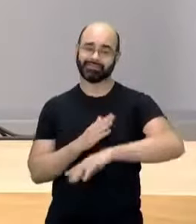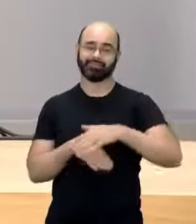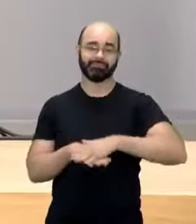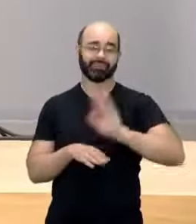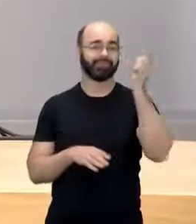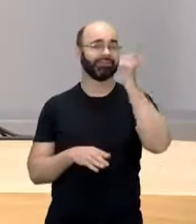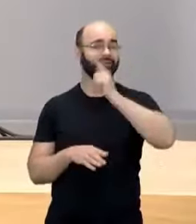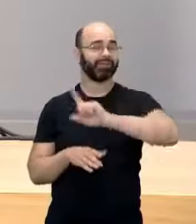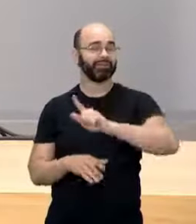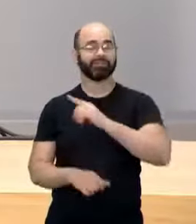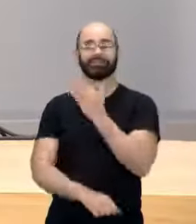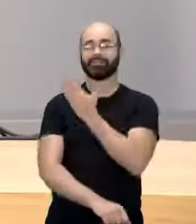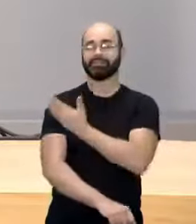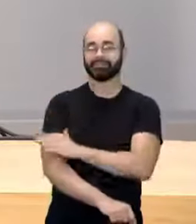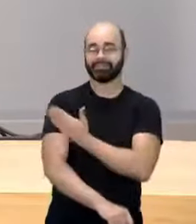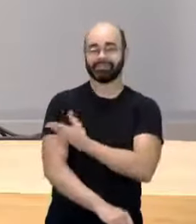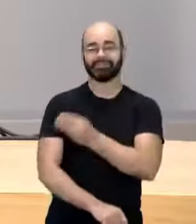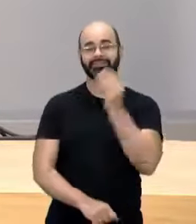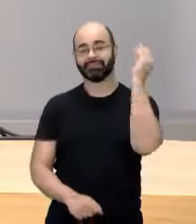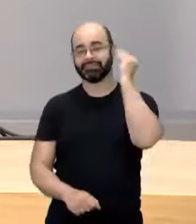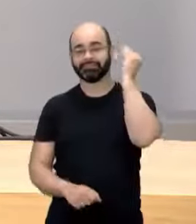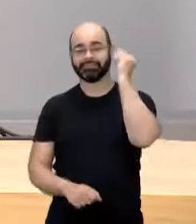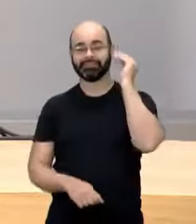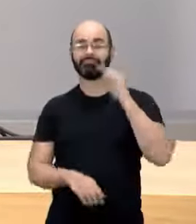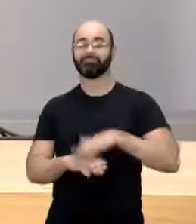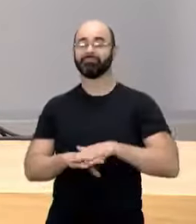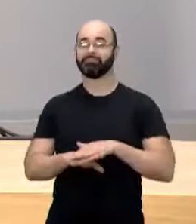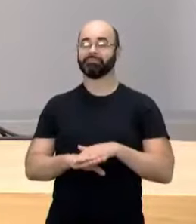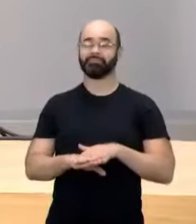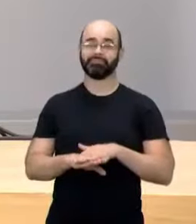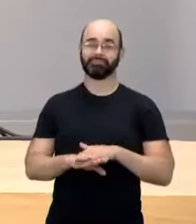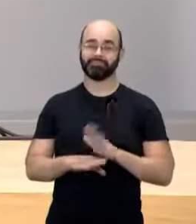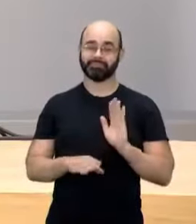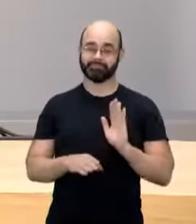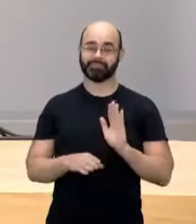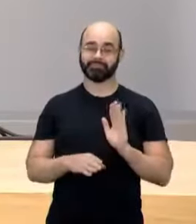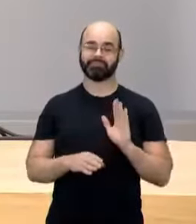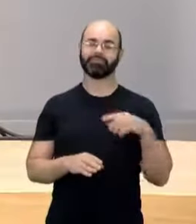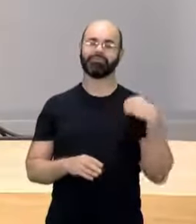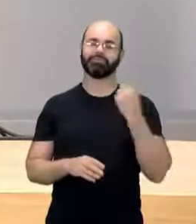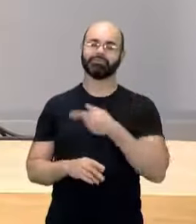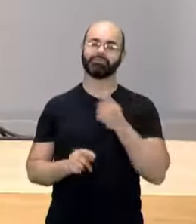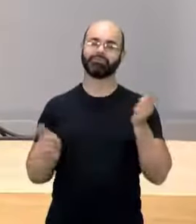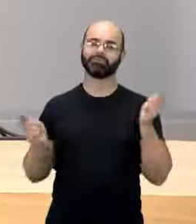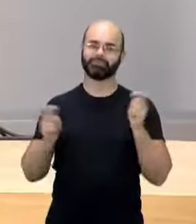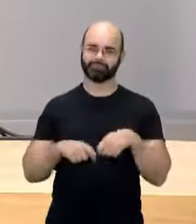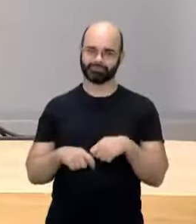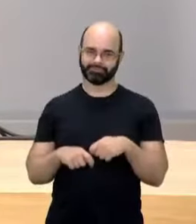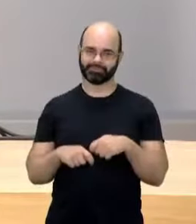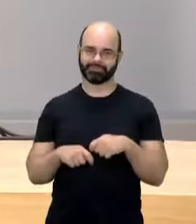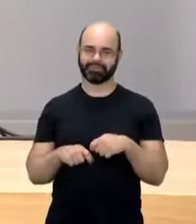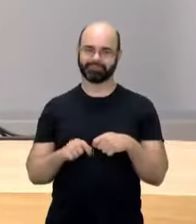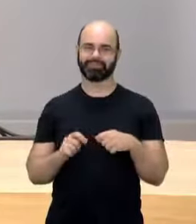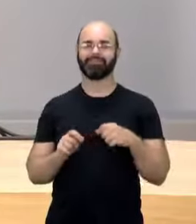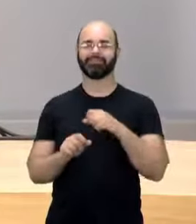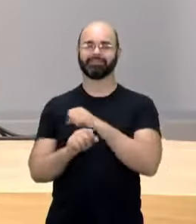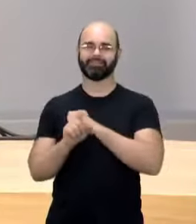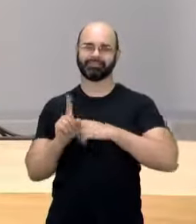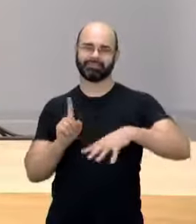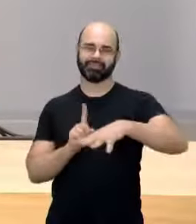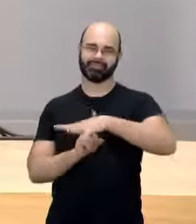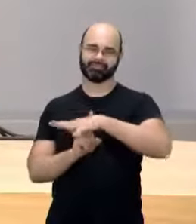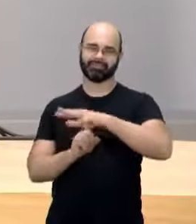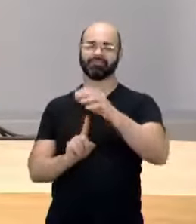e treinar e testar em nós foram realmente as nossas competências socioemocionais. Sejam